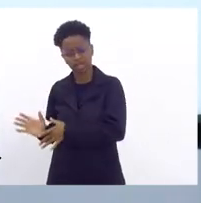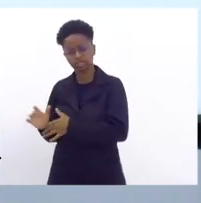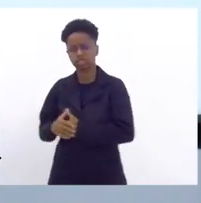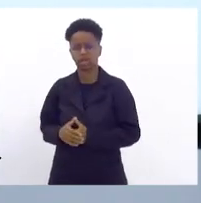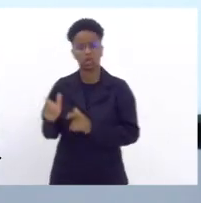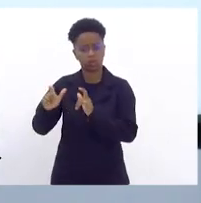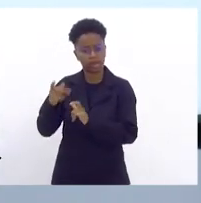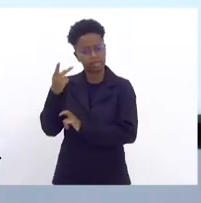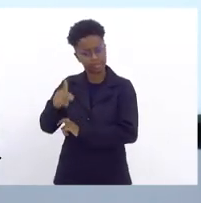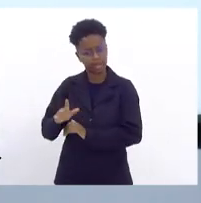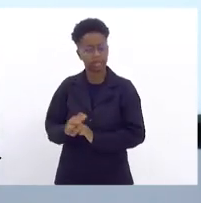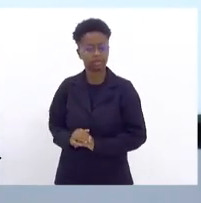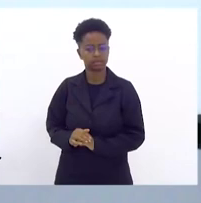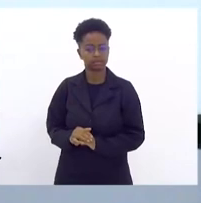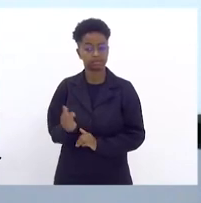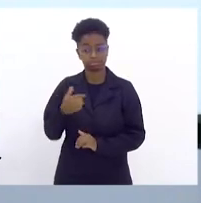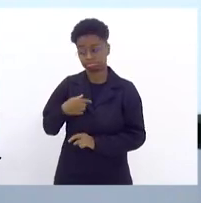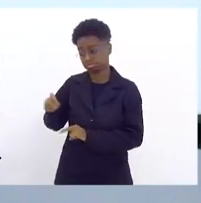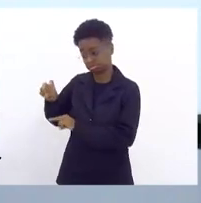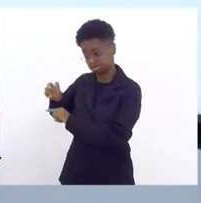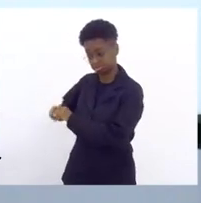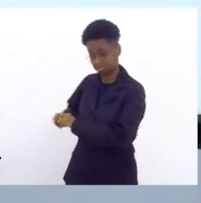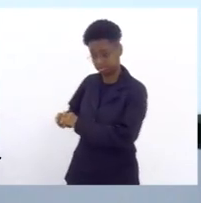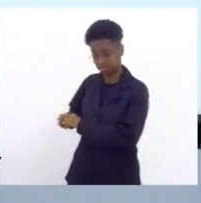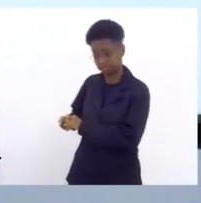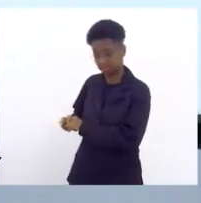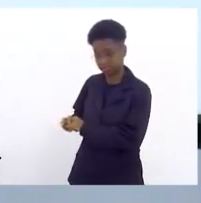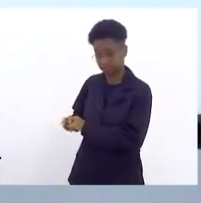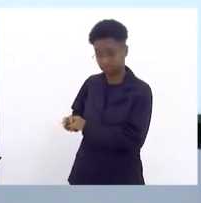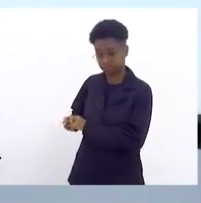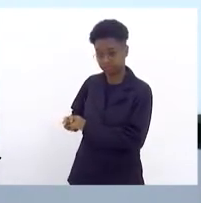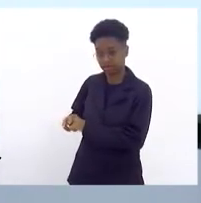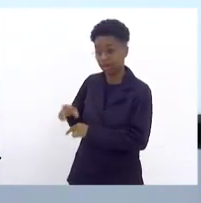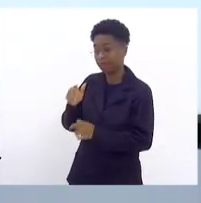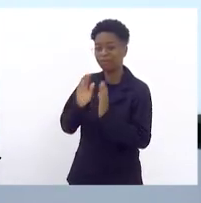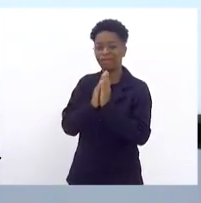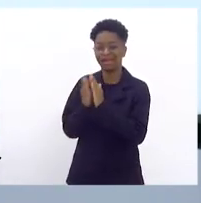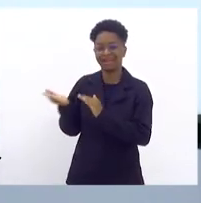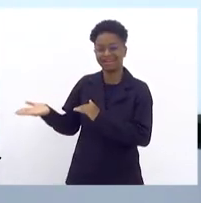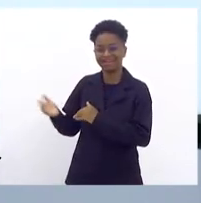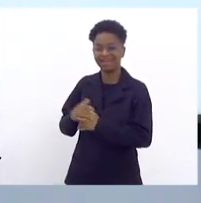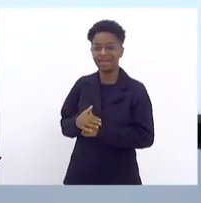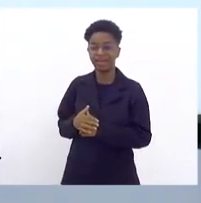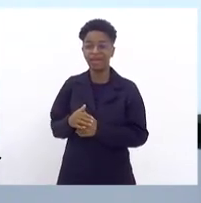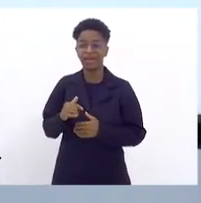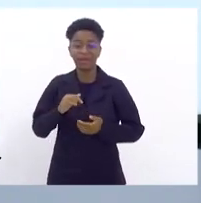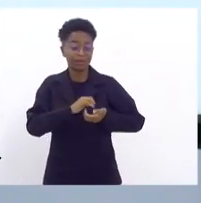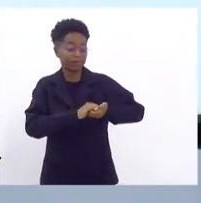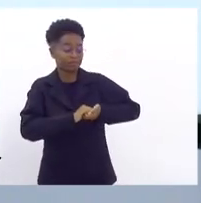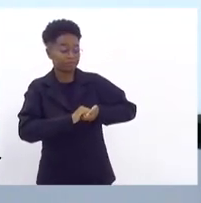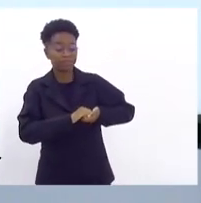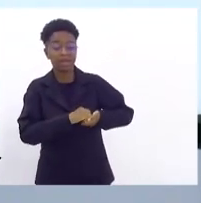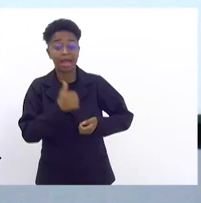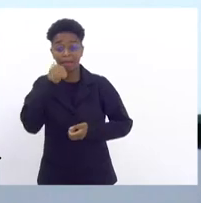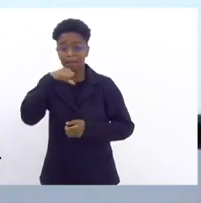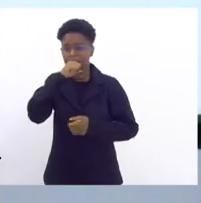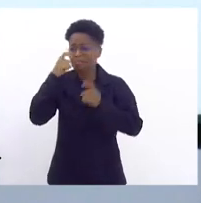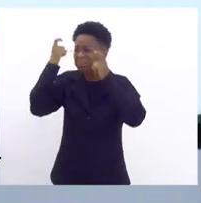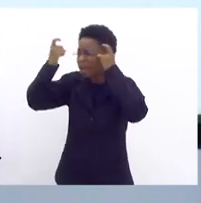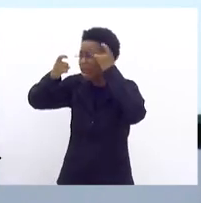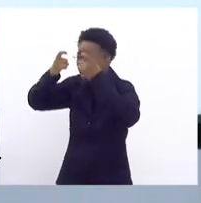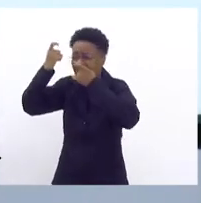dela ao sentei apertei aqui bonequinha dela apertei com ela e passamos ali e a mãe desesperada